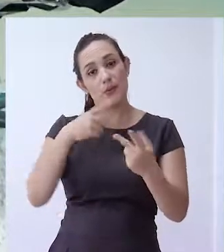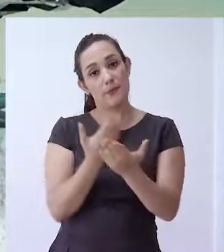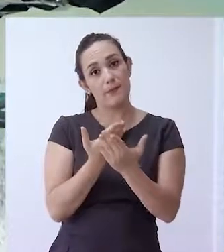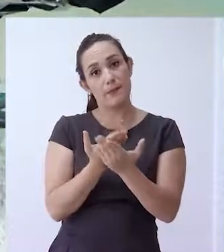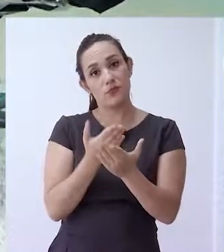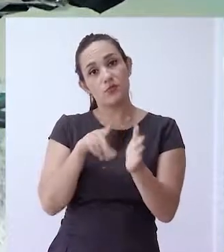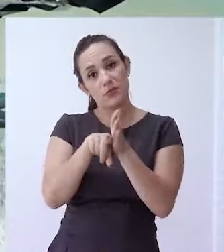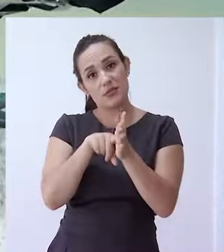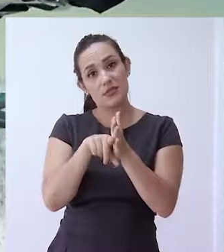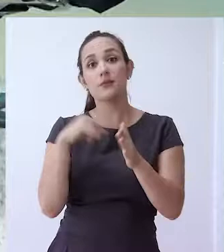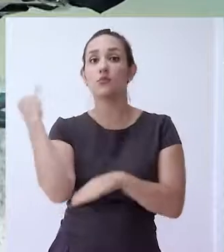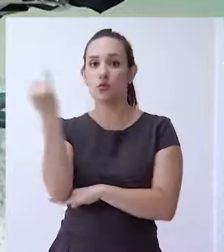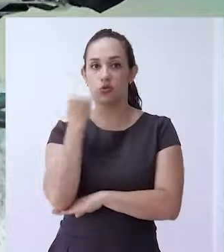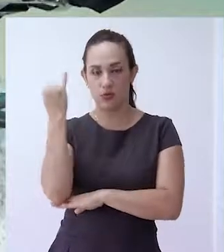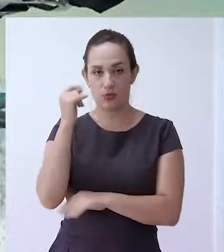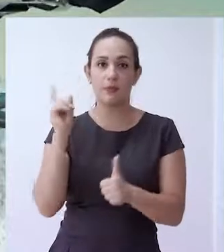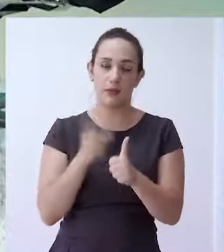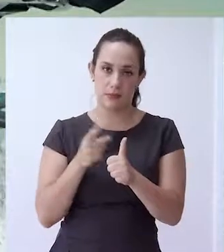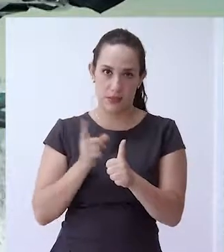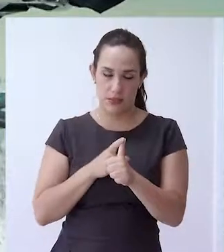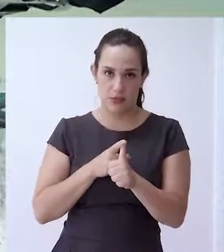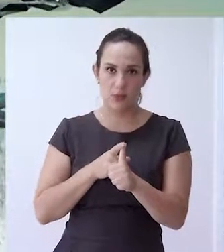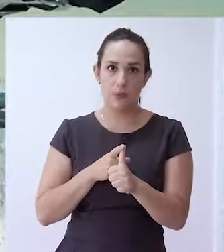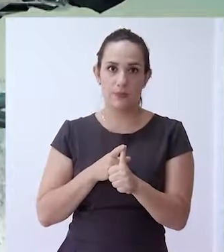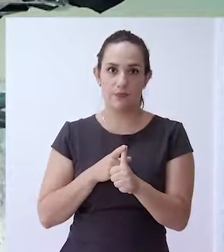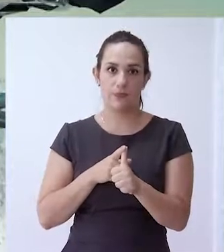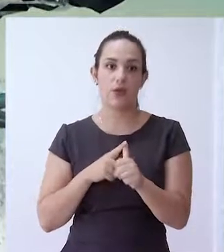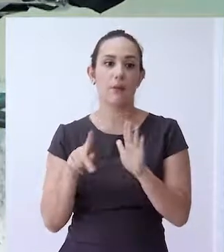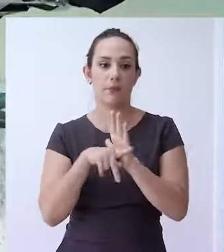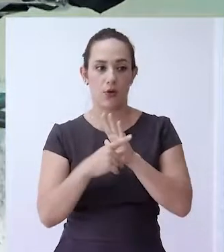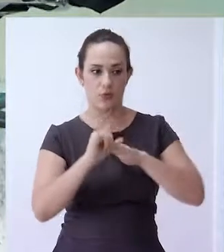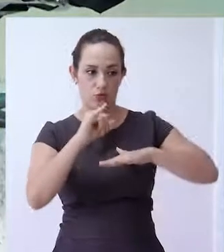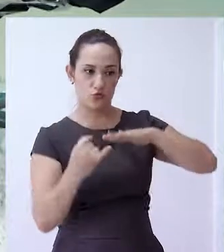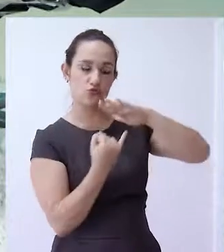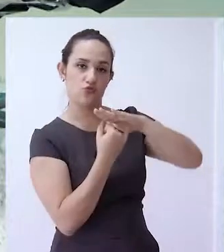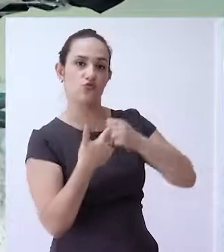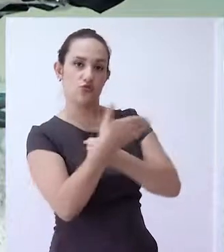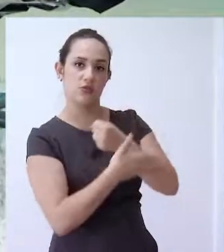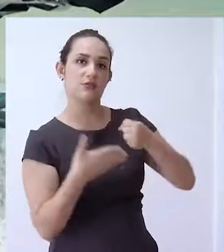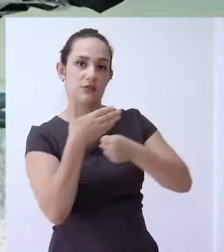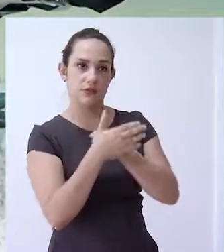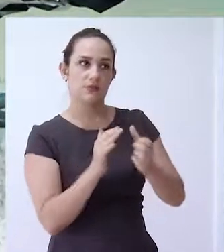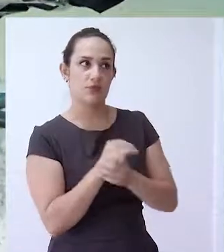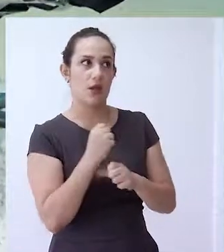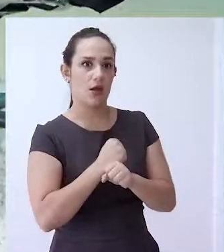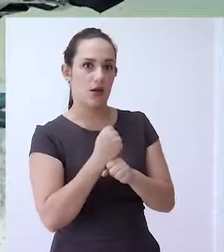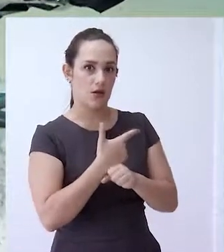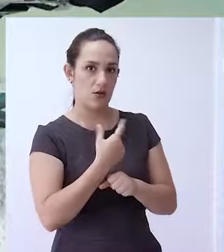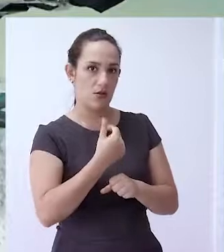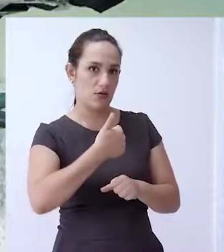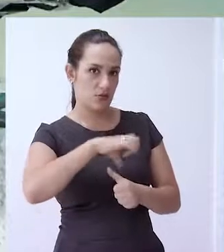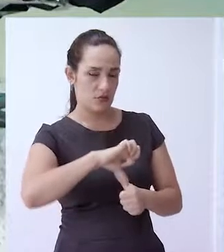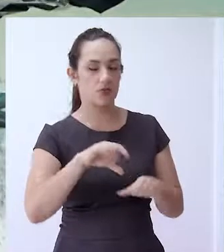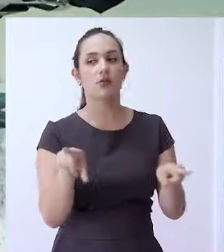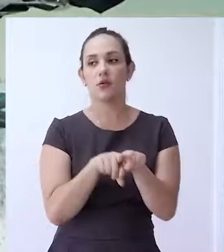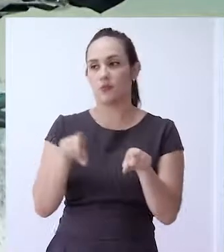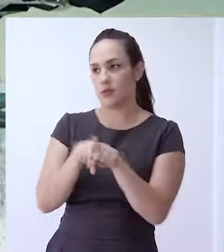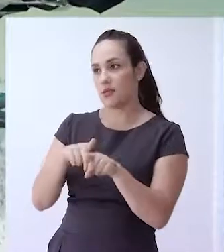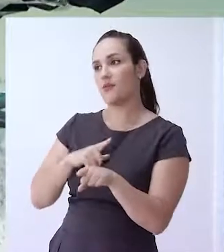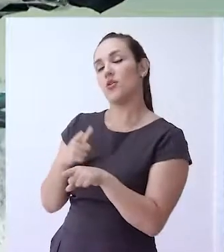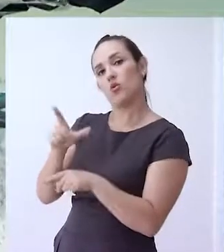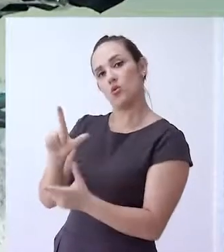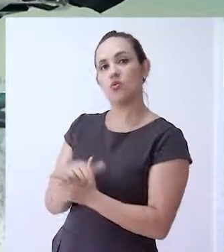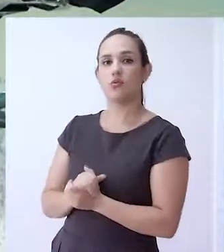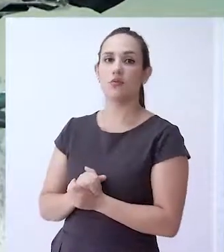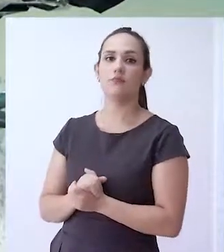pesquisas em especiais. Uma delas realizada pelo Instituto de Defesa do Direito de Defesa em 2019 e